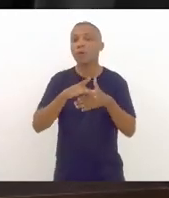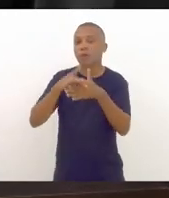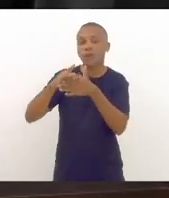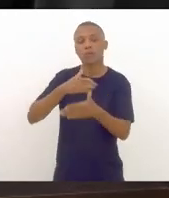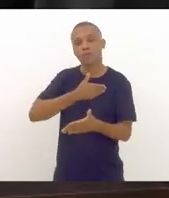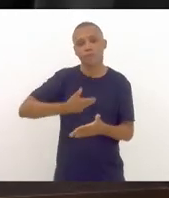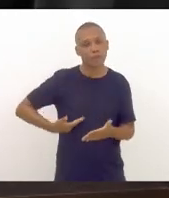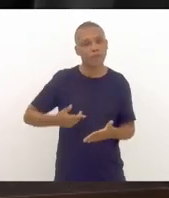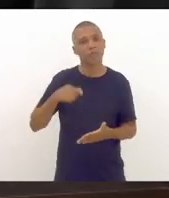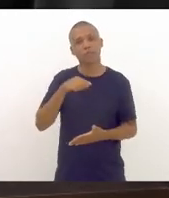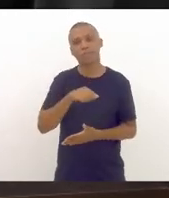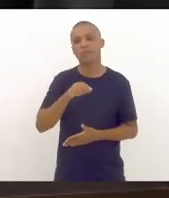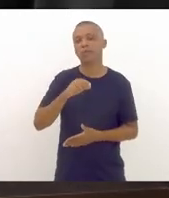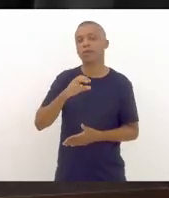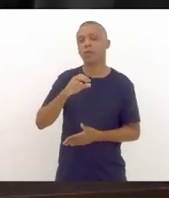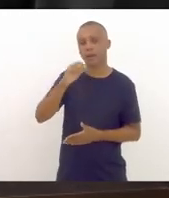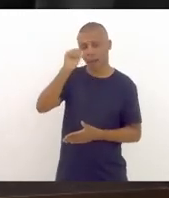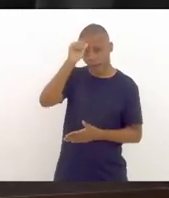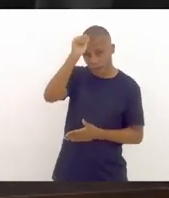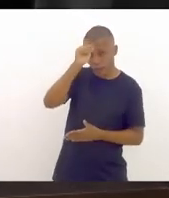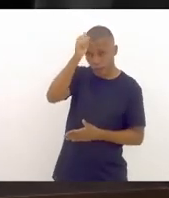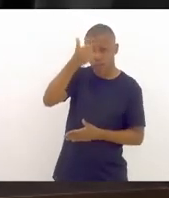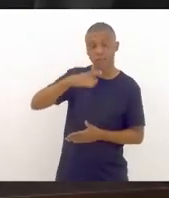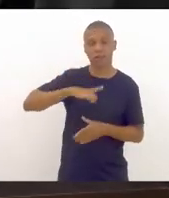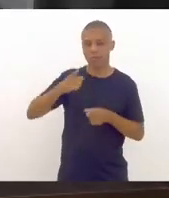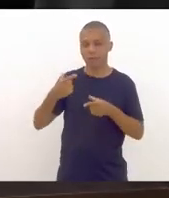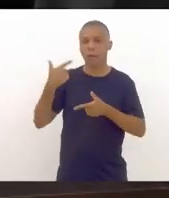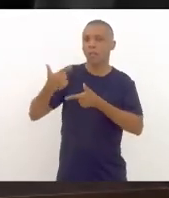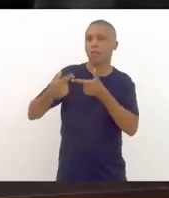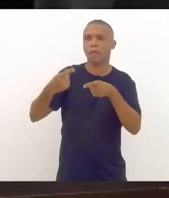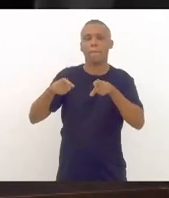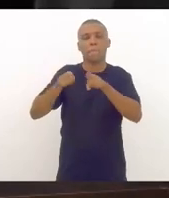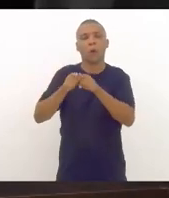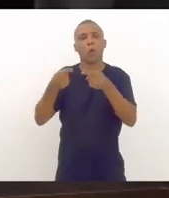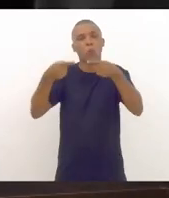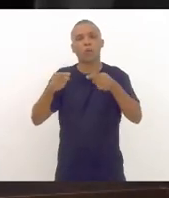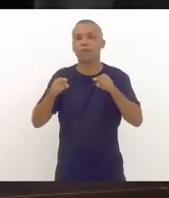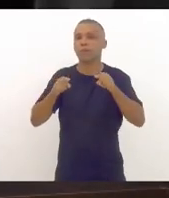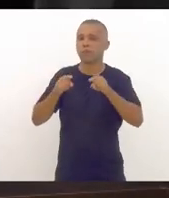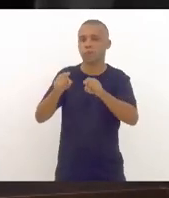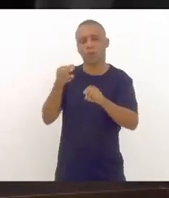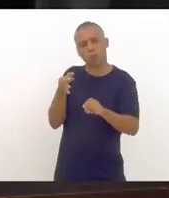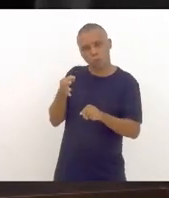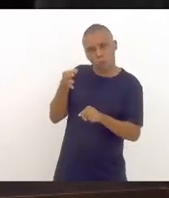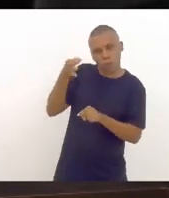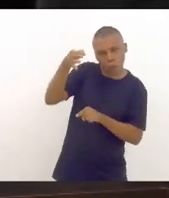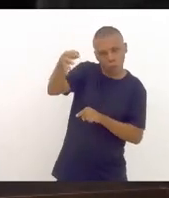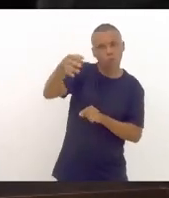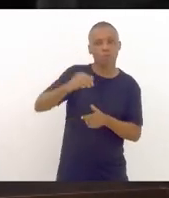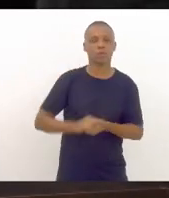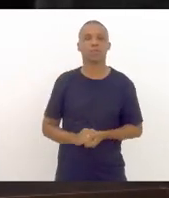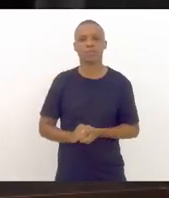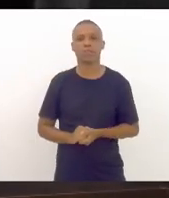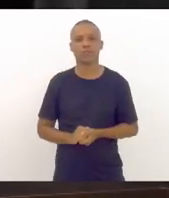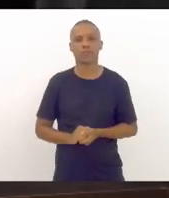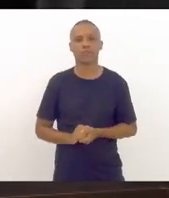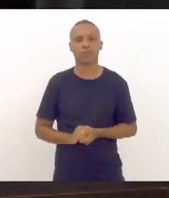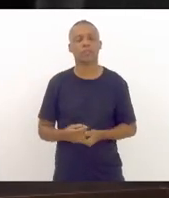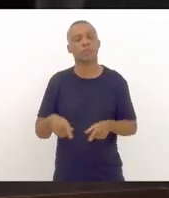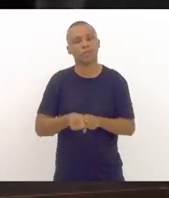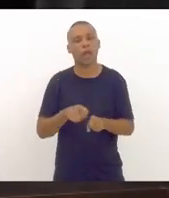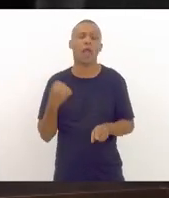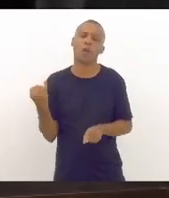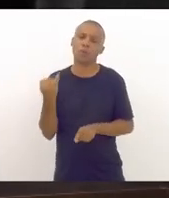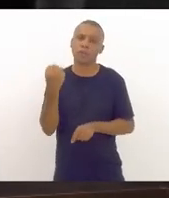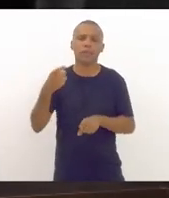Cláudio Castro, que eu tenho um orgulho de poder ombrear lado a lado o desafio que teremos pela frente e que se faz presente nessa